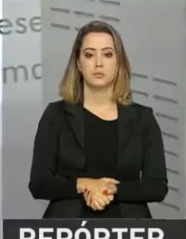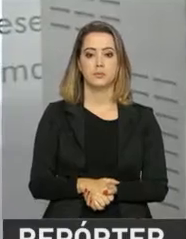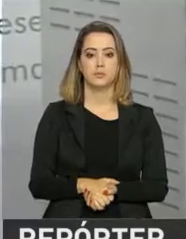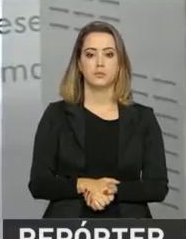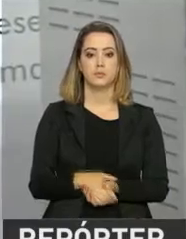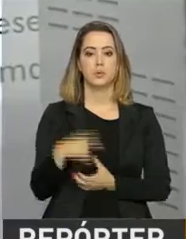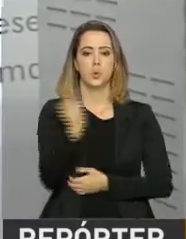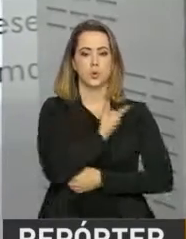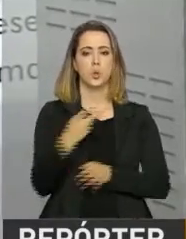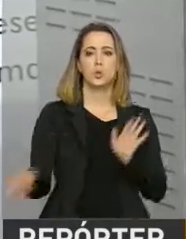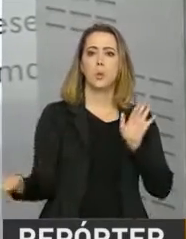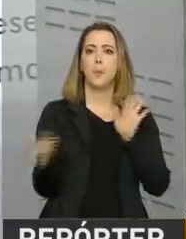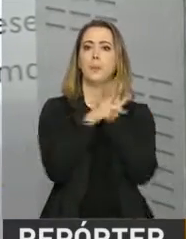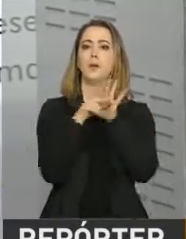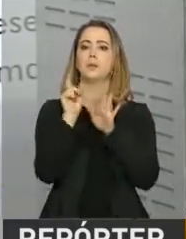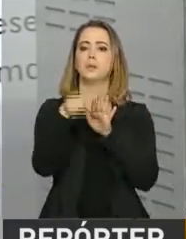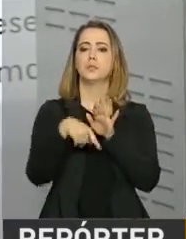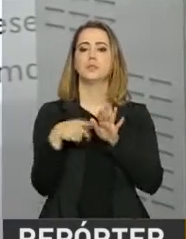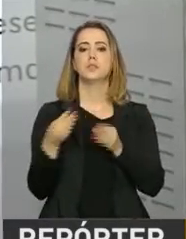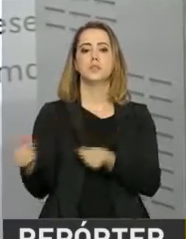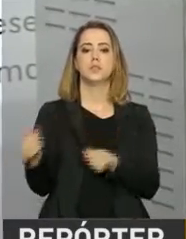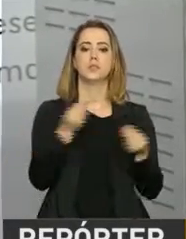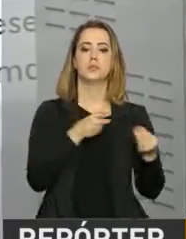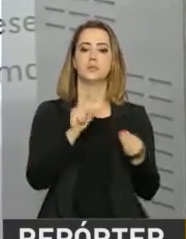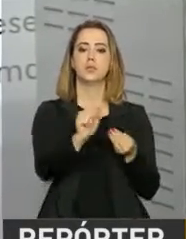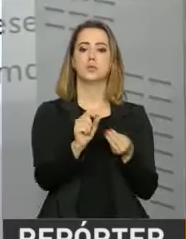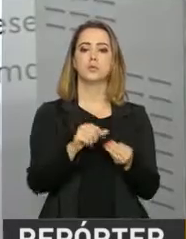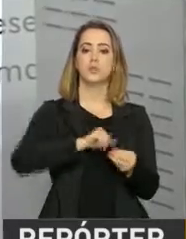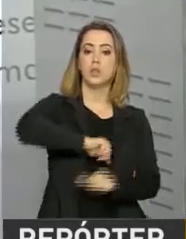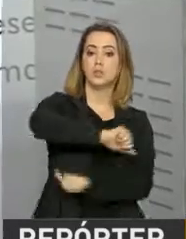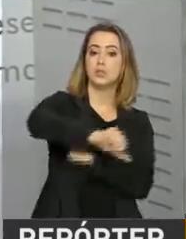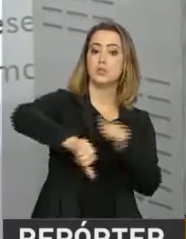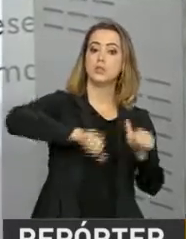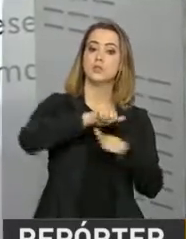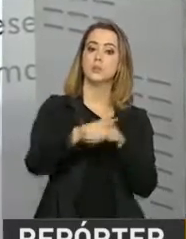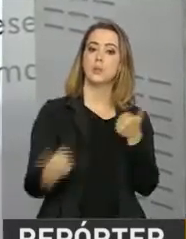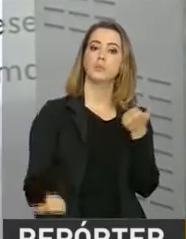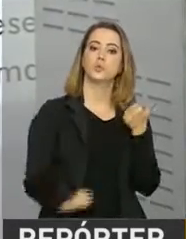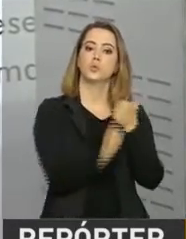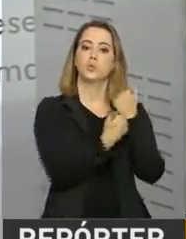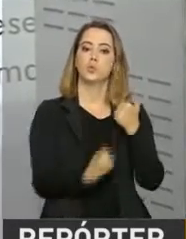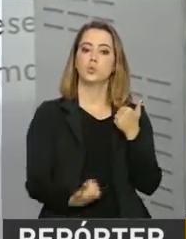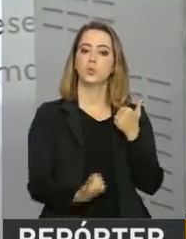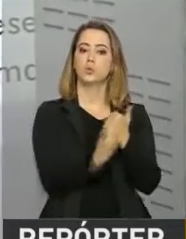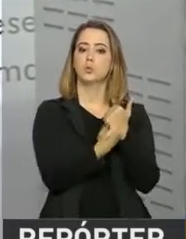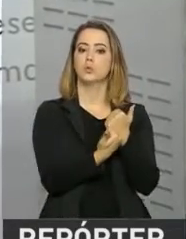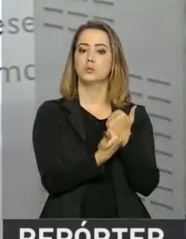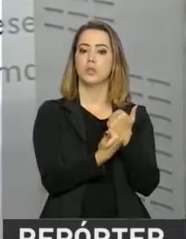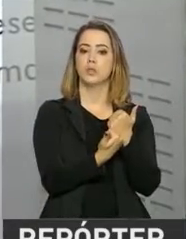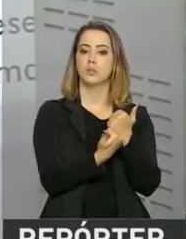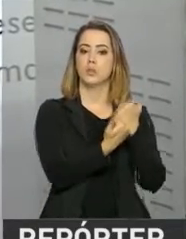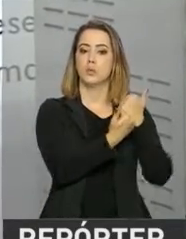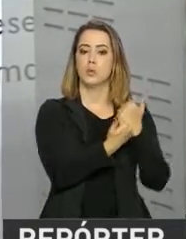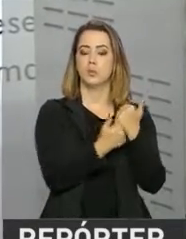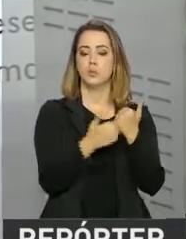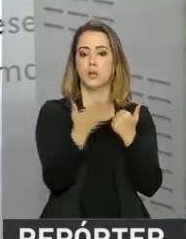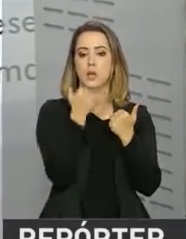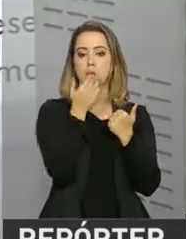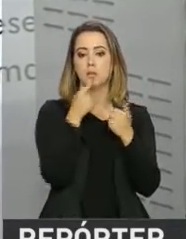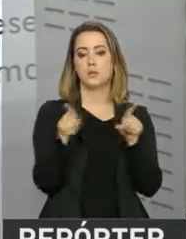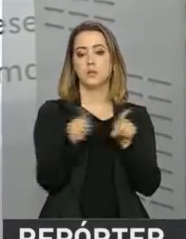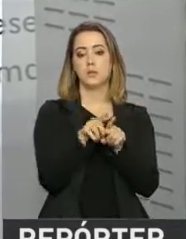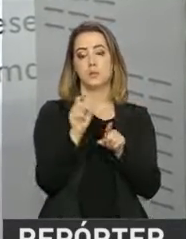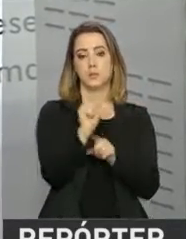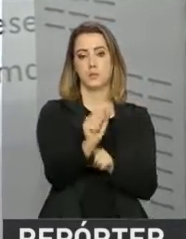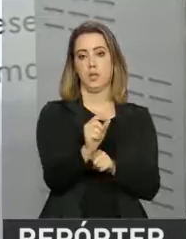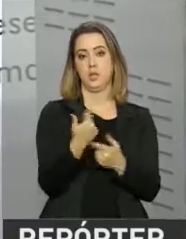É o nosso papel, eu acho que é realmente trazer alternativas de produto para os consumidores, né? Nós que somos na área de tecnologia de